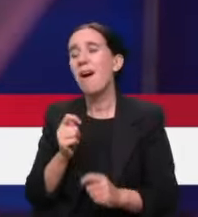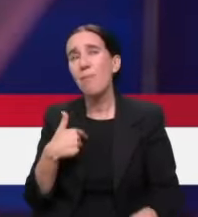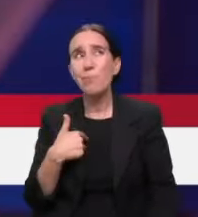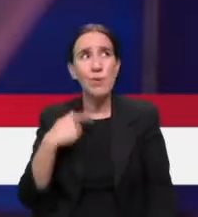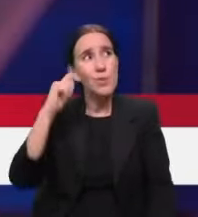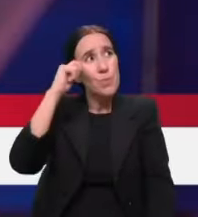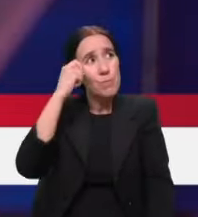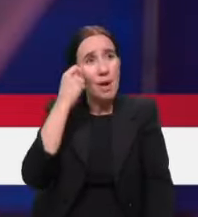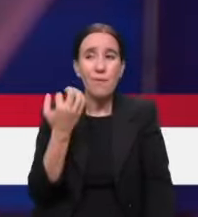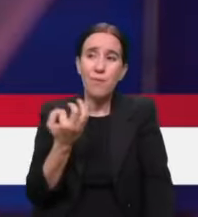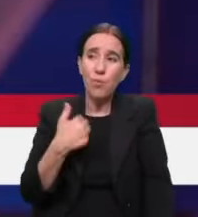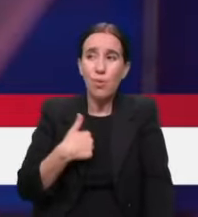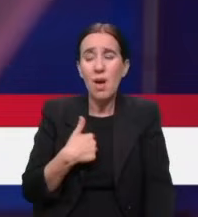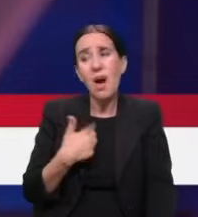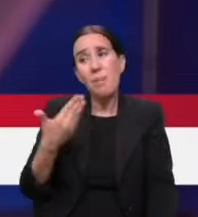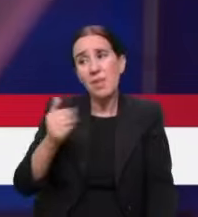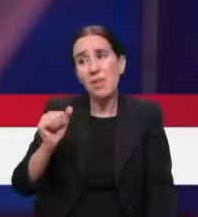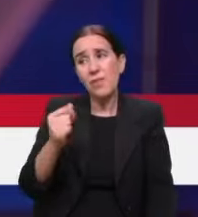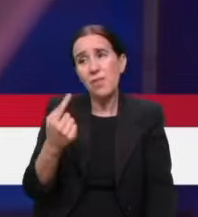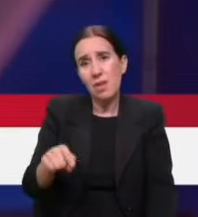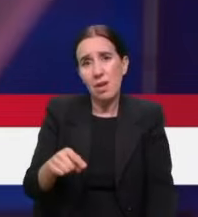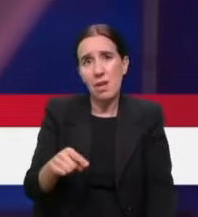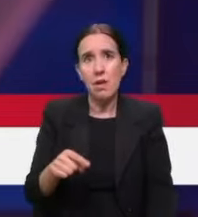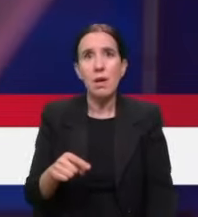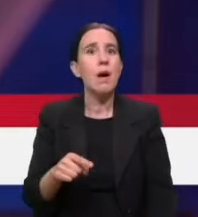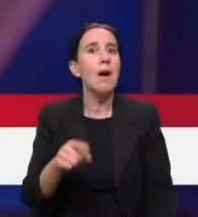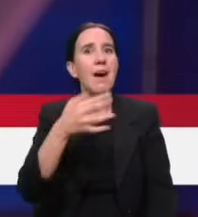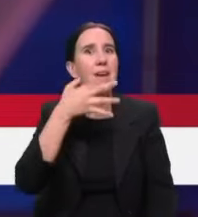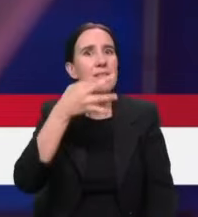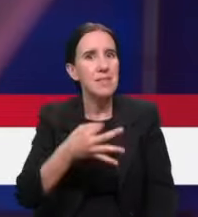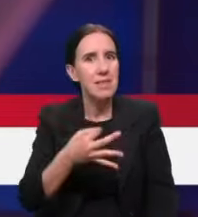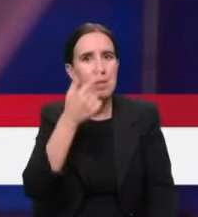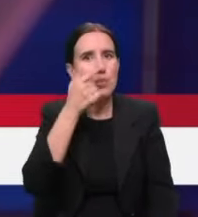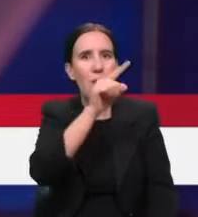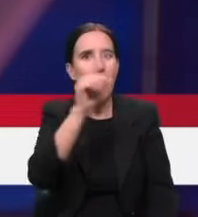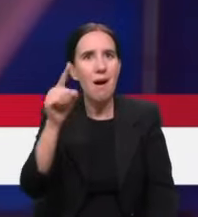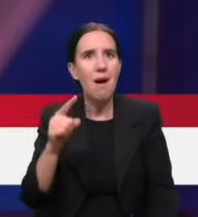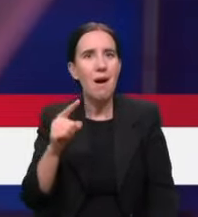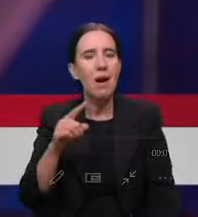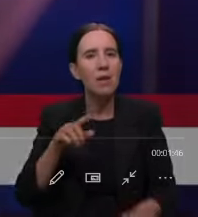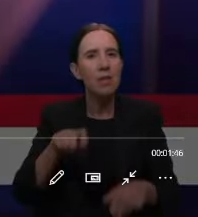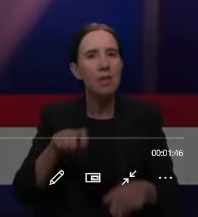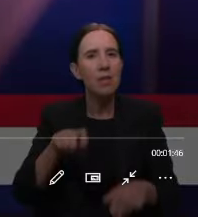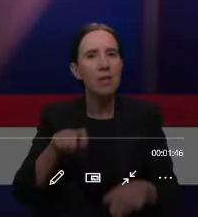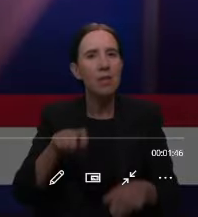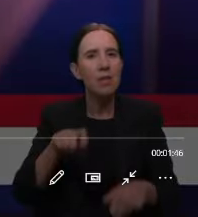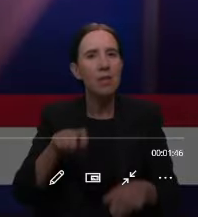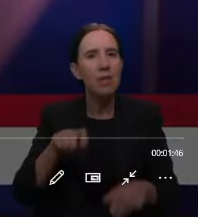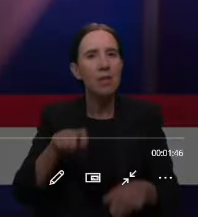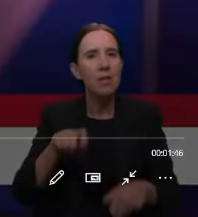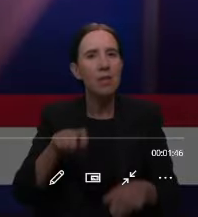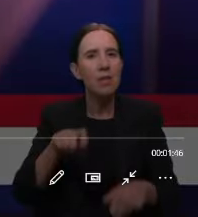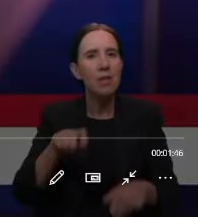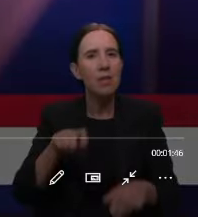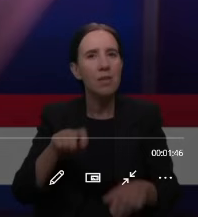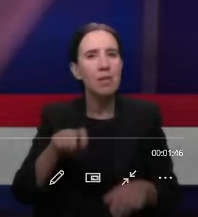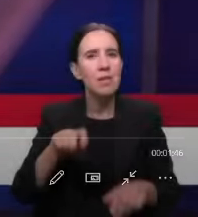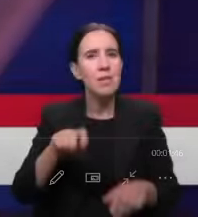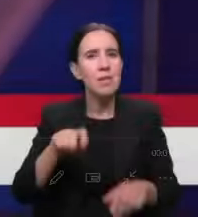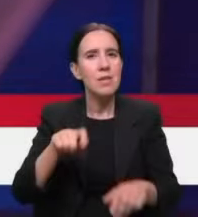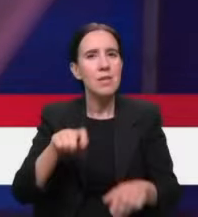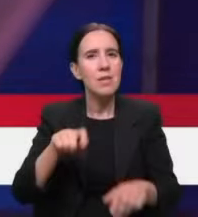aquele, eles têm direito. Nossa. De certeza que há pessoas que partem a louça, mas não passam esses. Ele não deixa de ter razão aqui, o José Pinto Coelho,